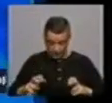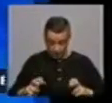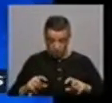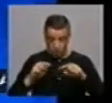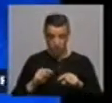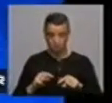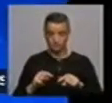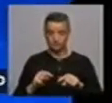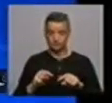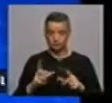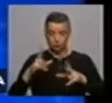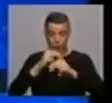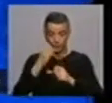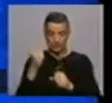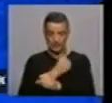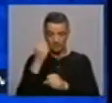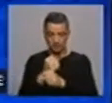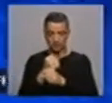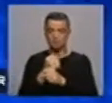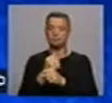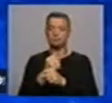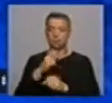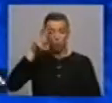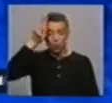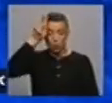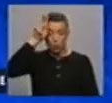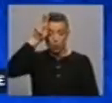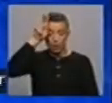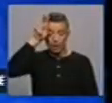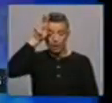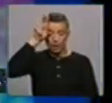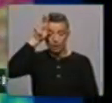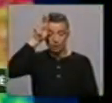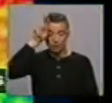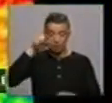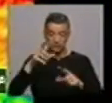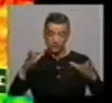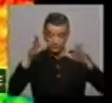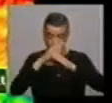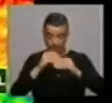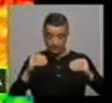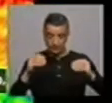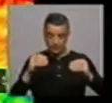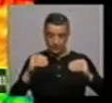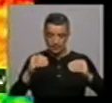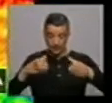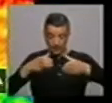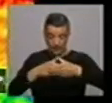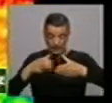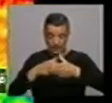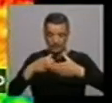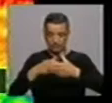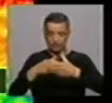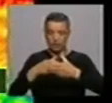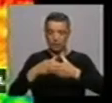que há novos trabalhos para fazer. Aliás, o tipo de coelho que referi há bocado é o Riverine. E, portanto, o que esta equipa vai